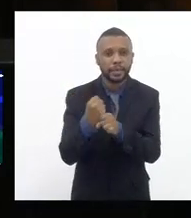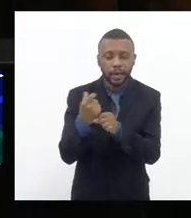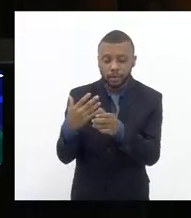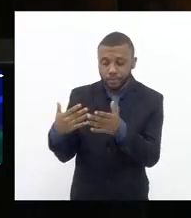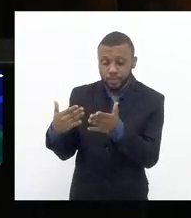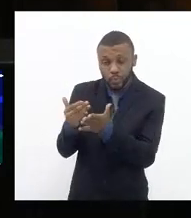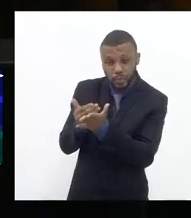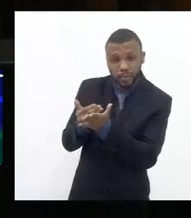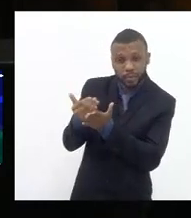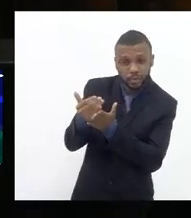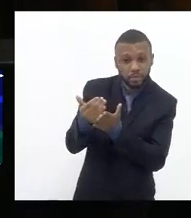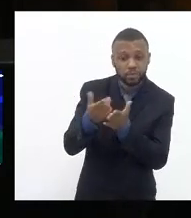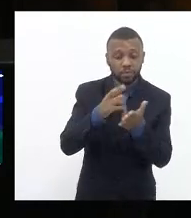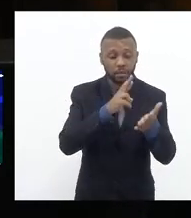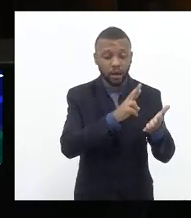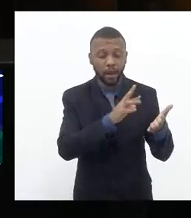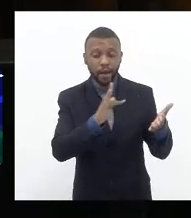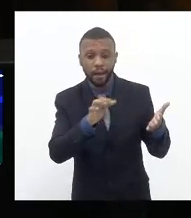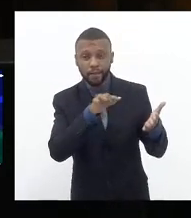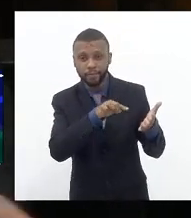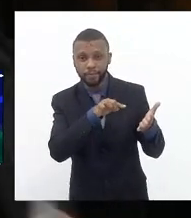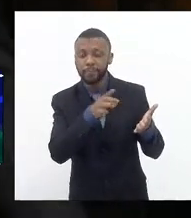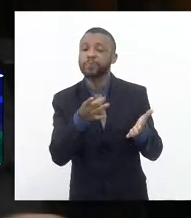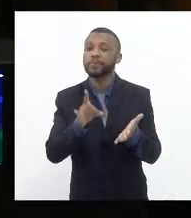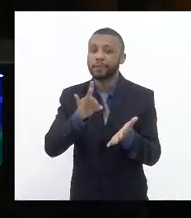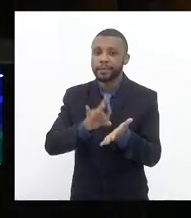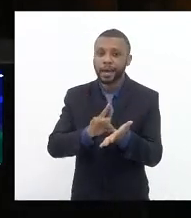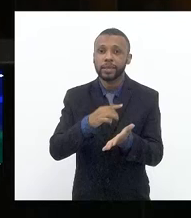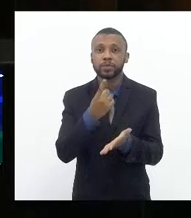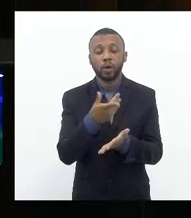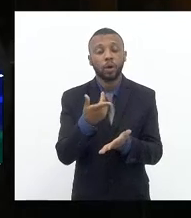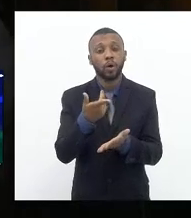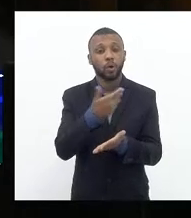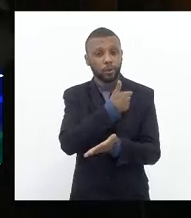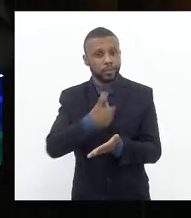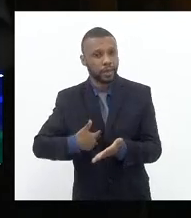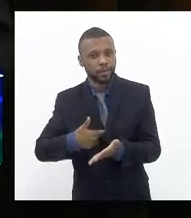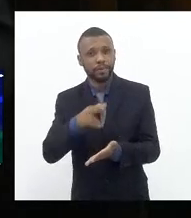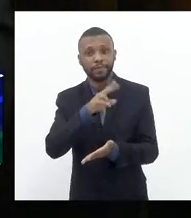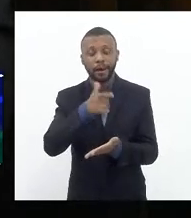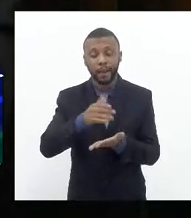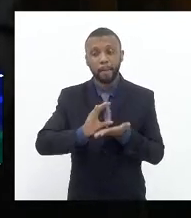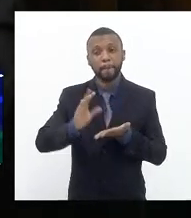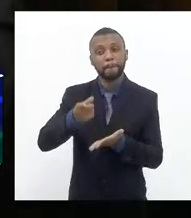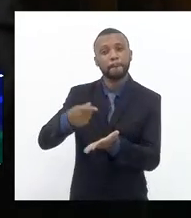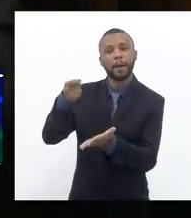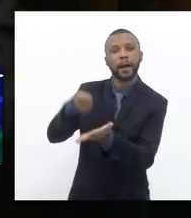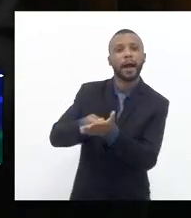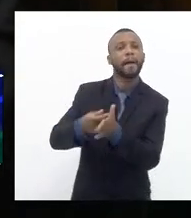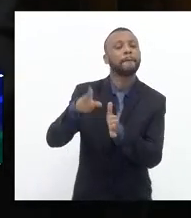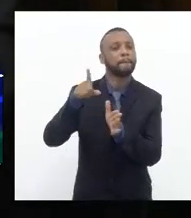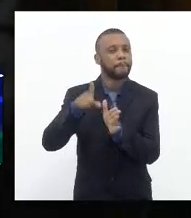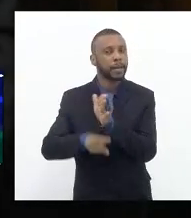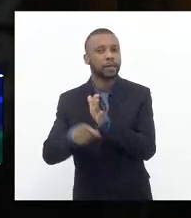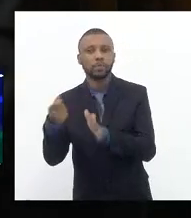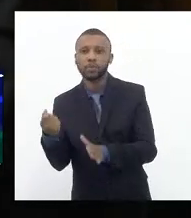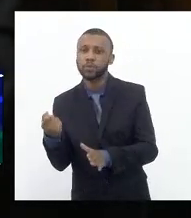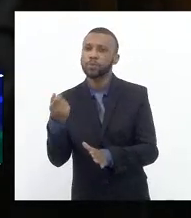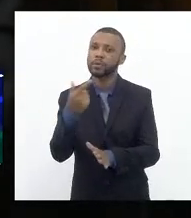recuperação fiscal, desse novo, é verdade, o Estado pagará menos do que